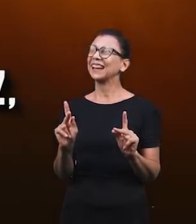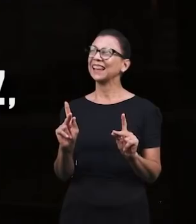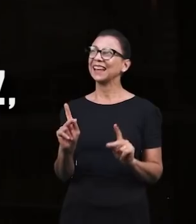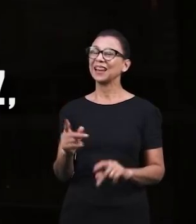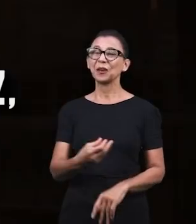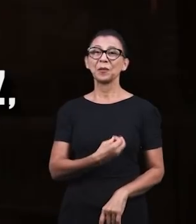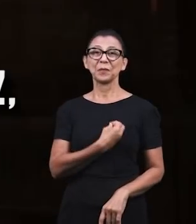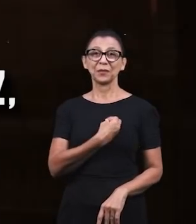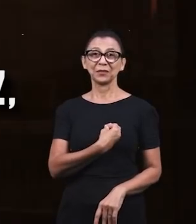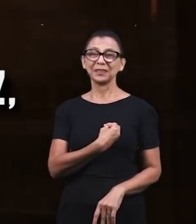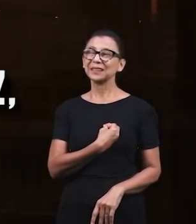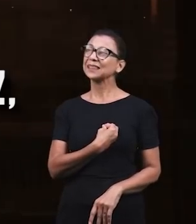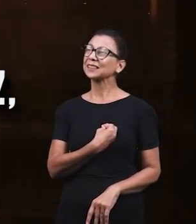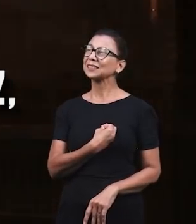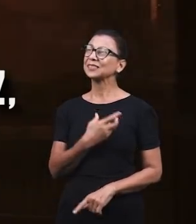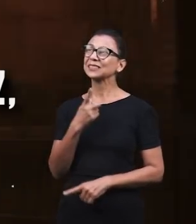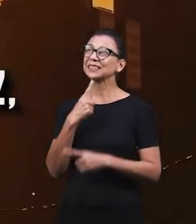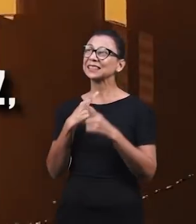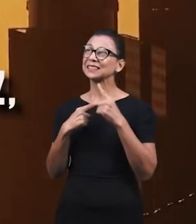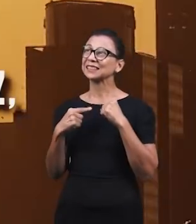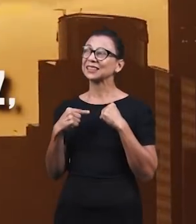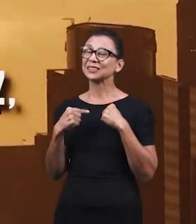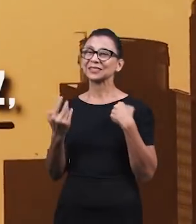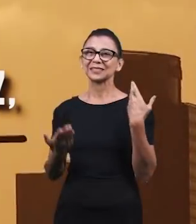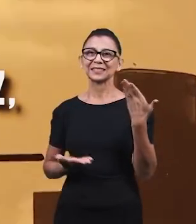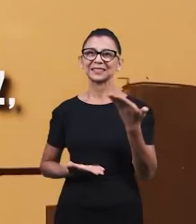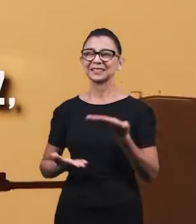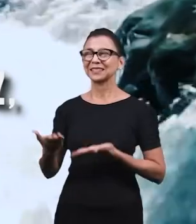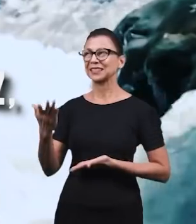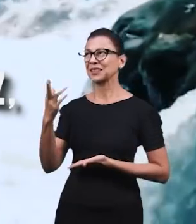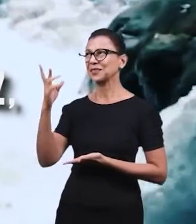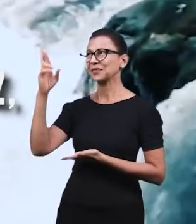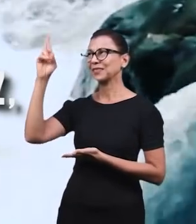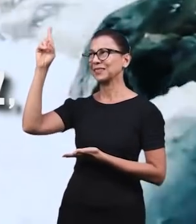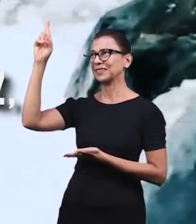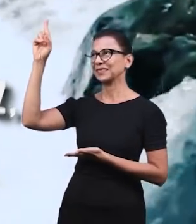eu quero viver.